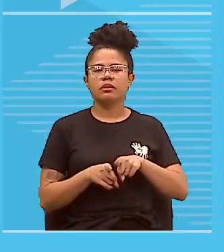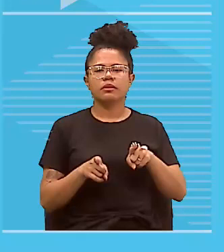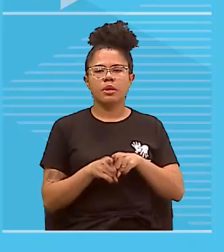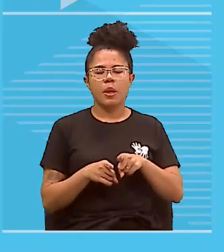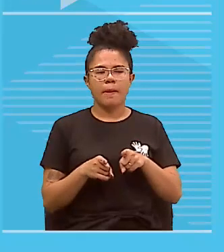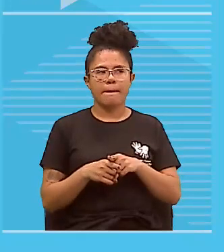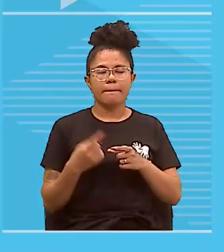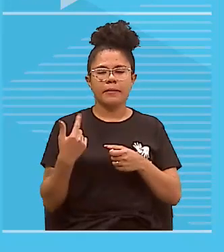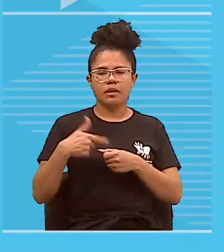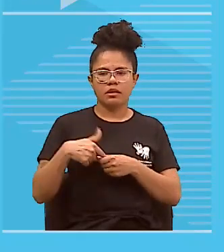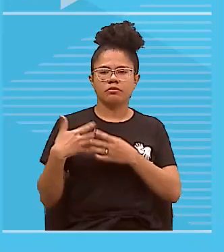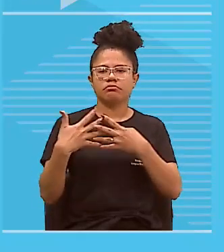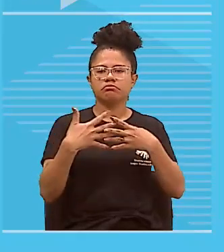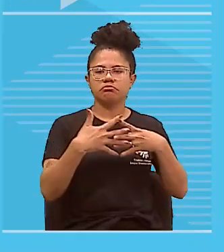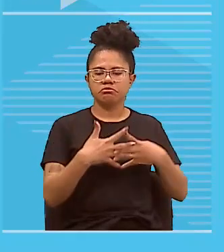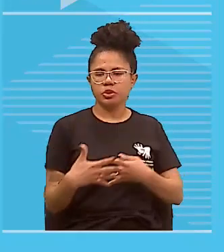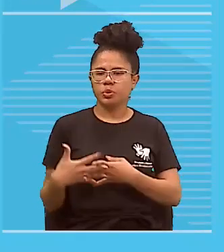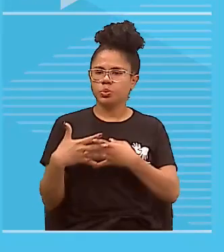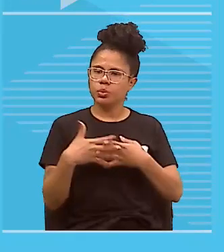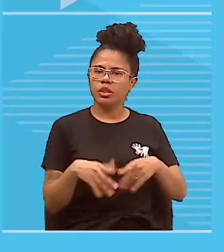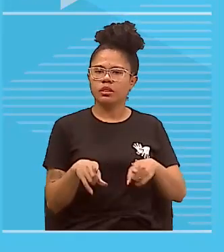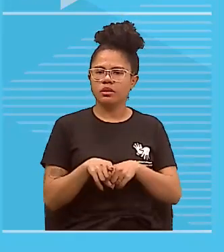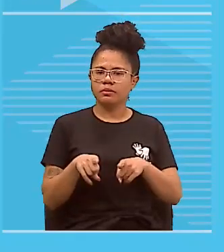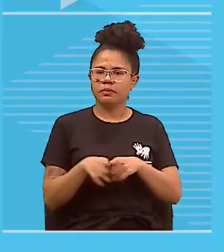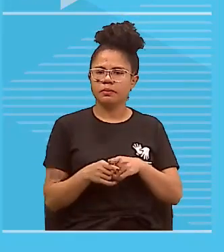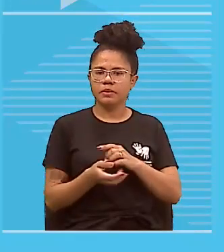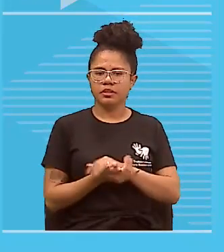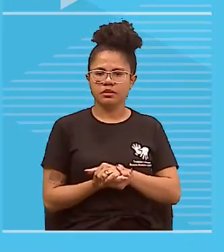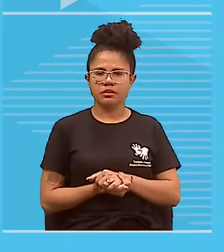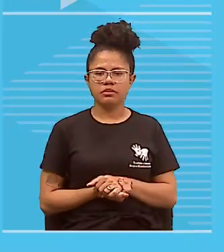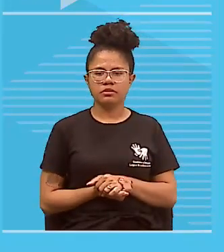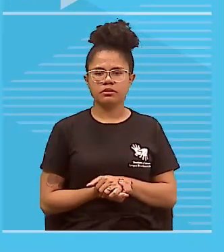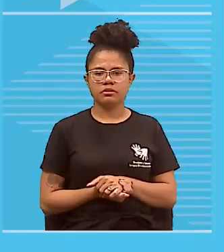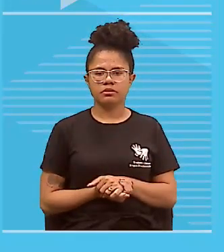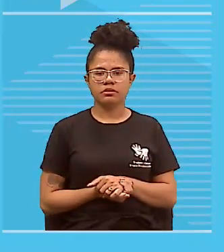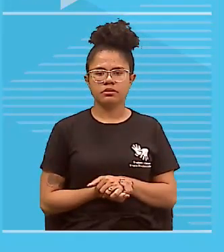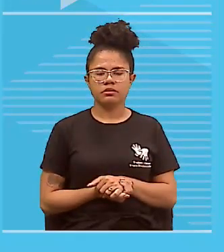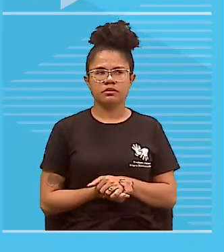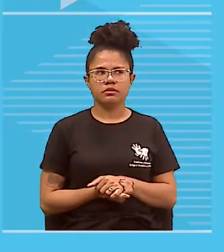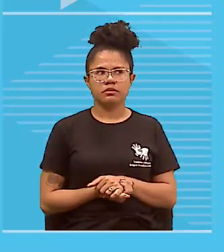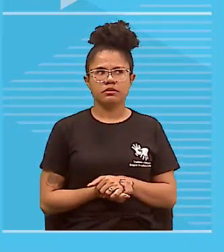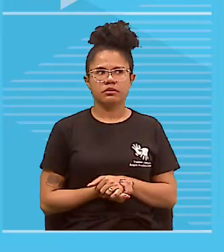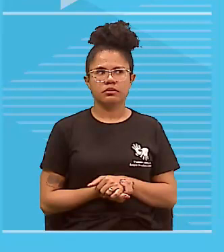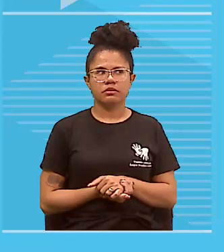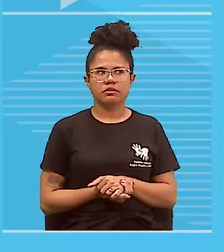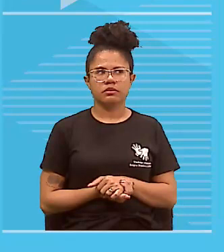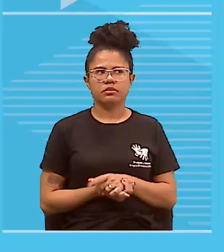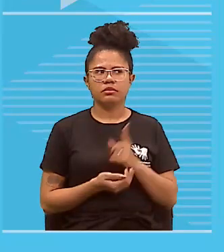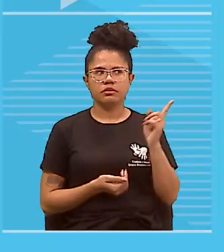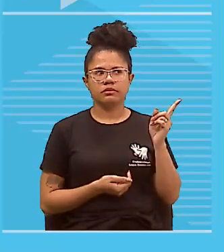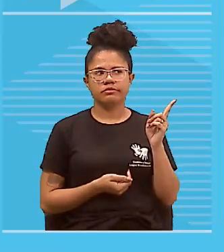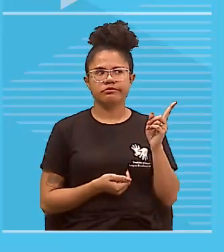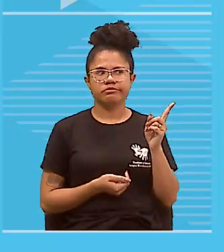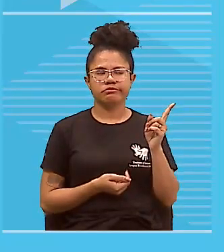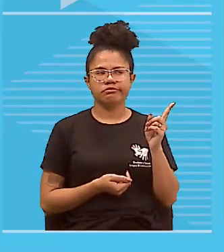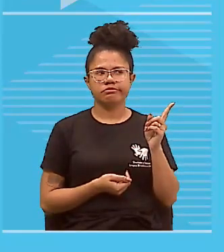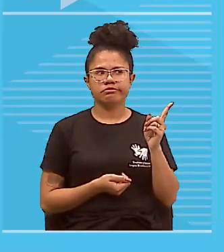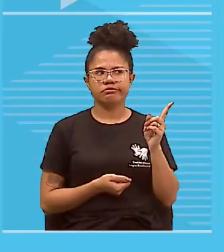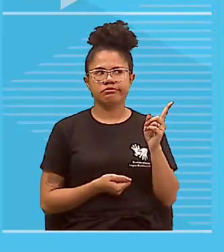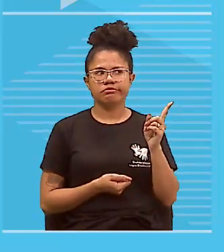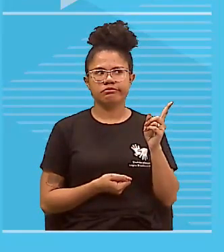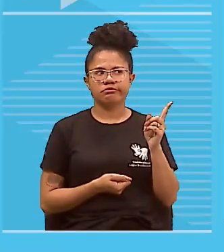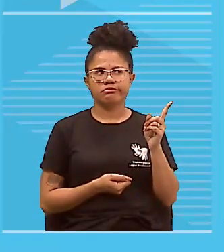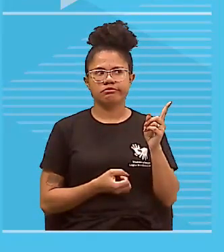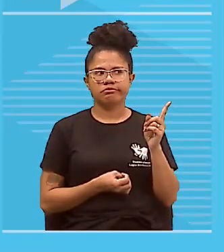fósseis, né? Ele aumenta na atmosfera por conta do desmatamento. Qual é a